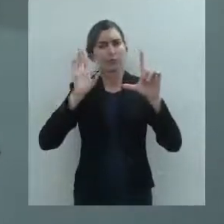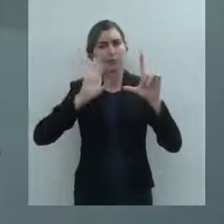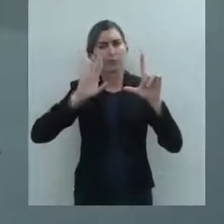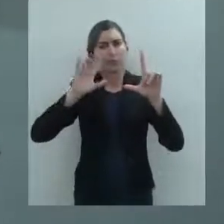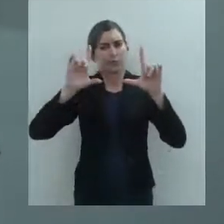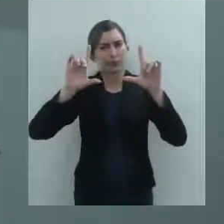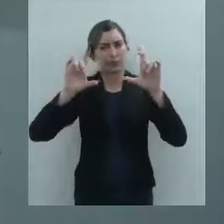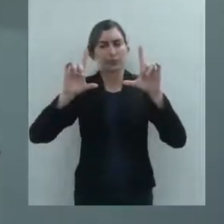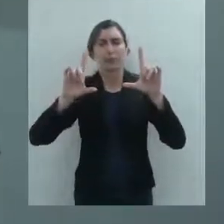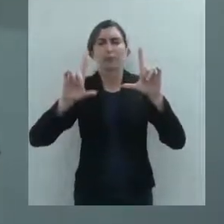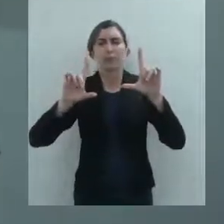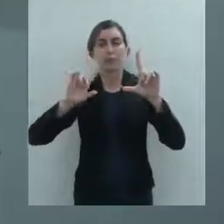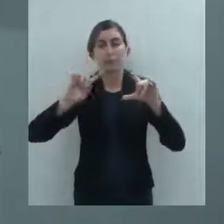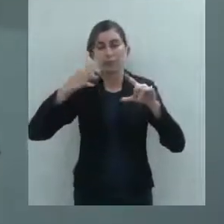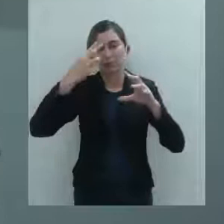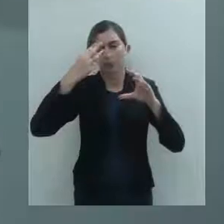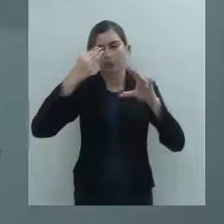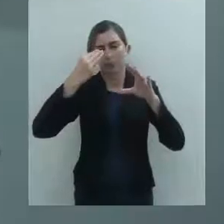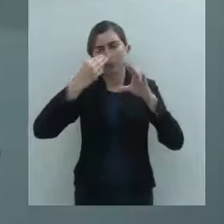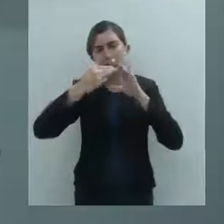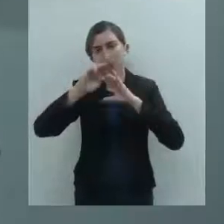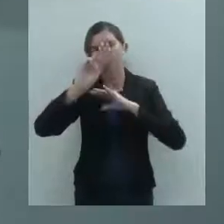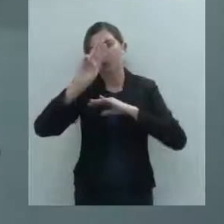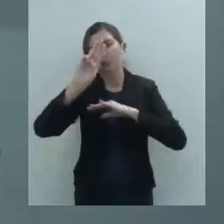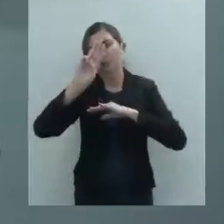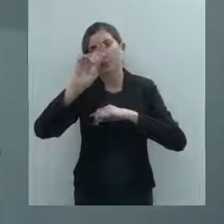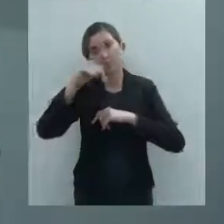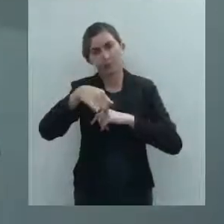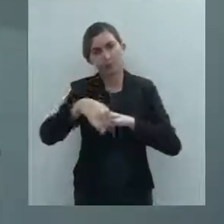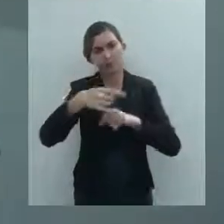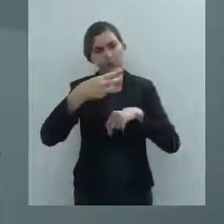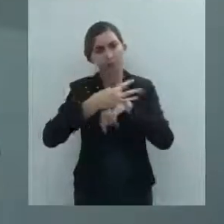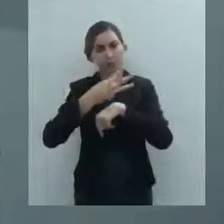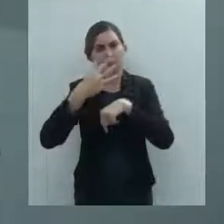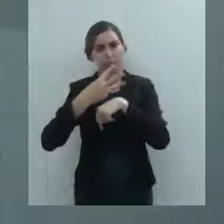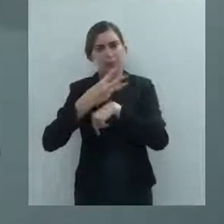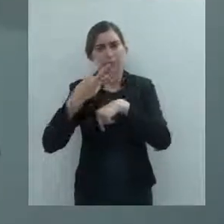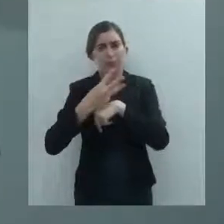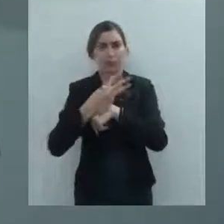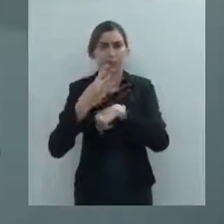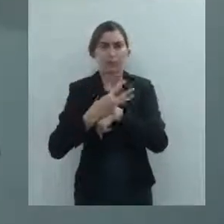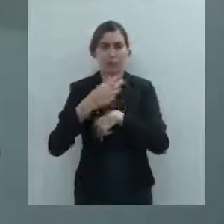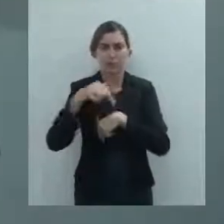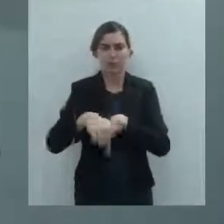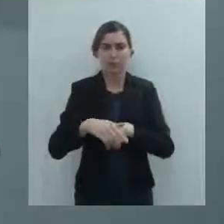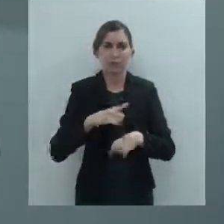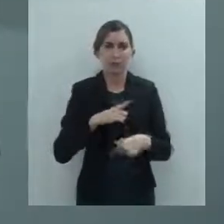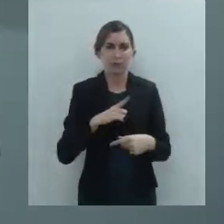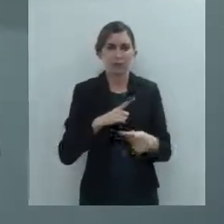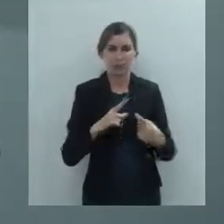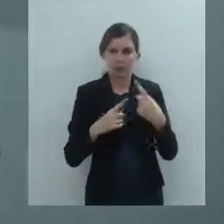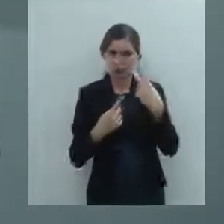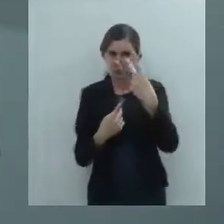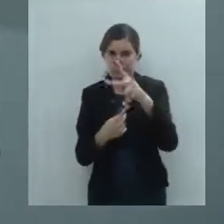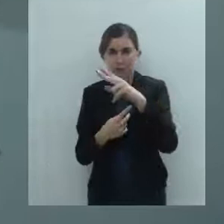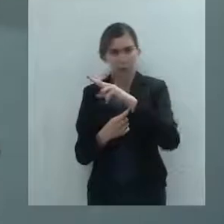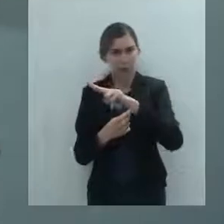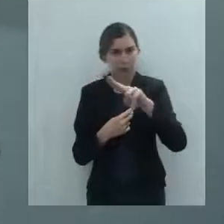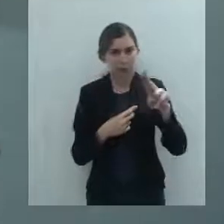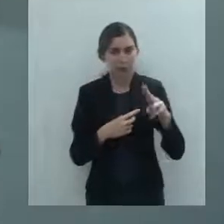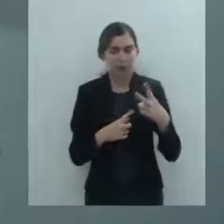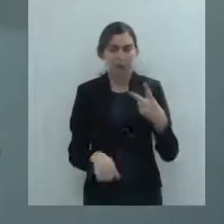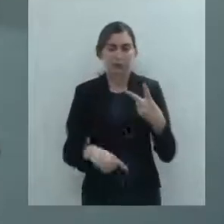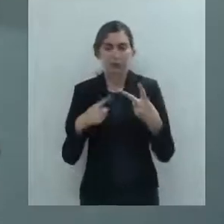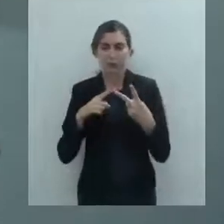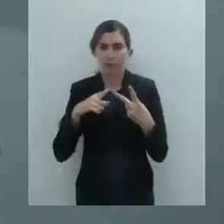legal e manda aqui o nosso WhatsApp contendo o seu nome